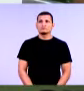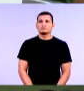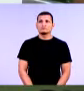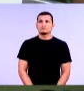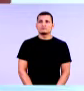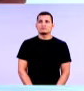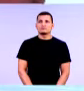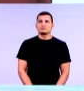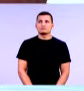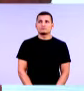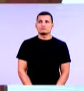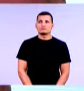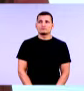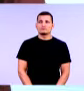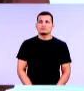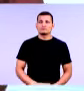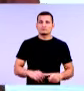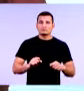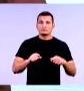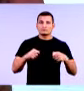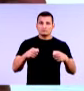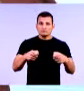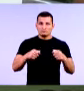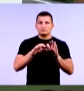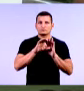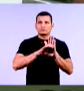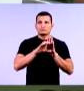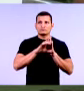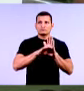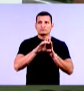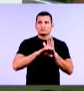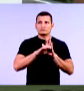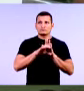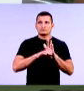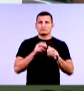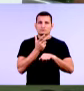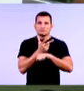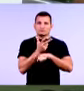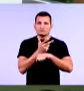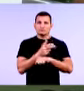Vamos então reforçar esse conceito com um clipe.